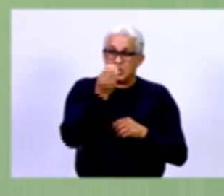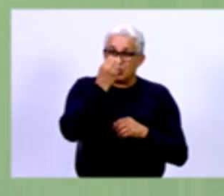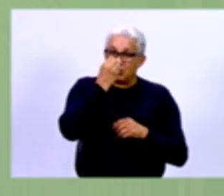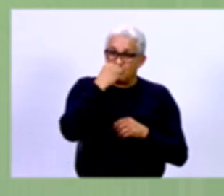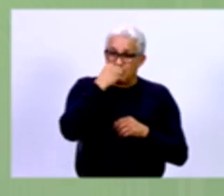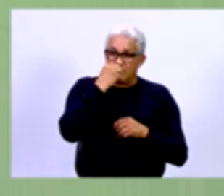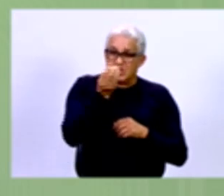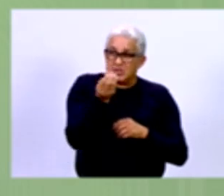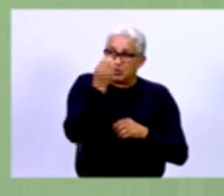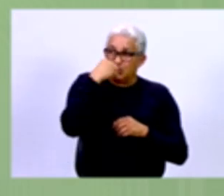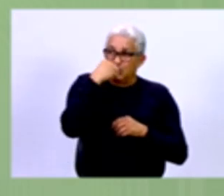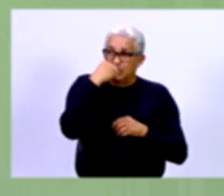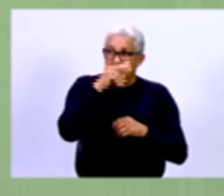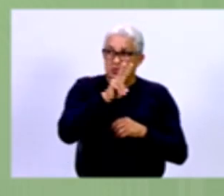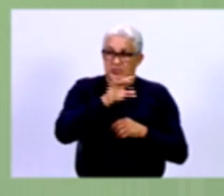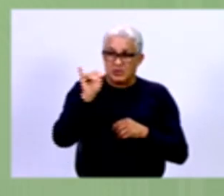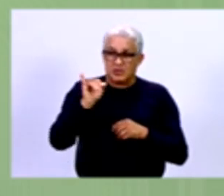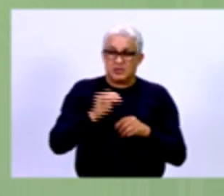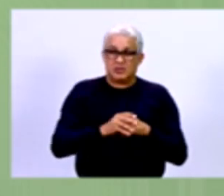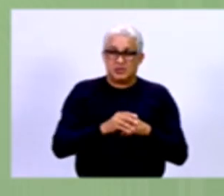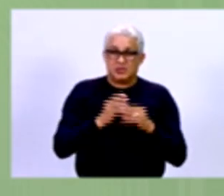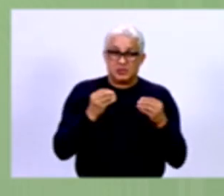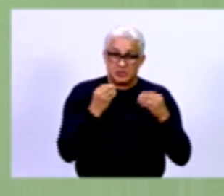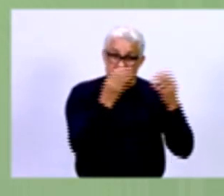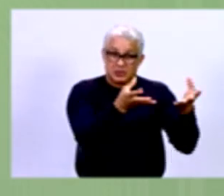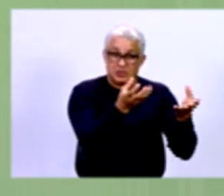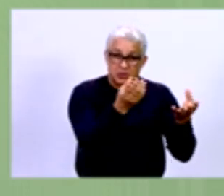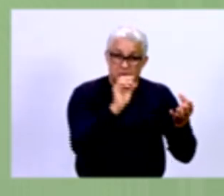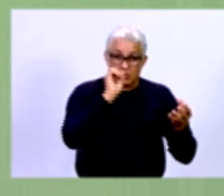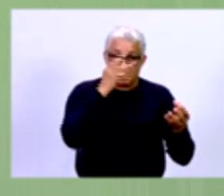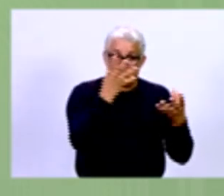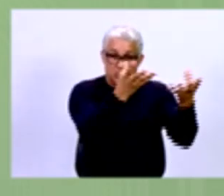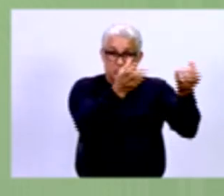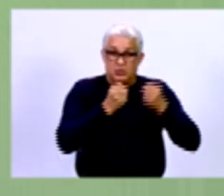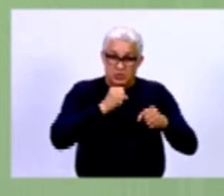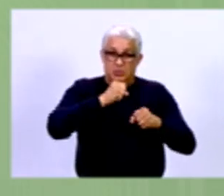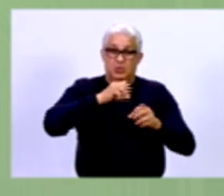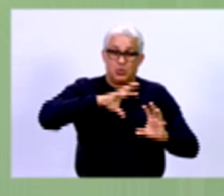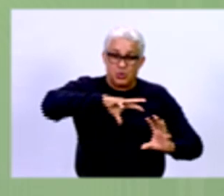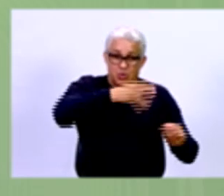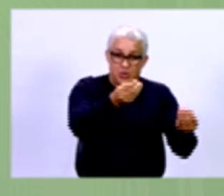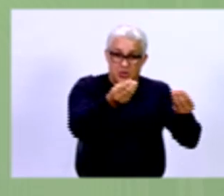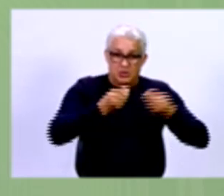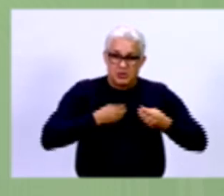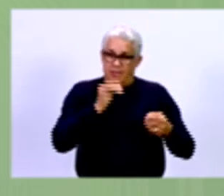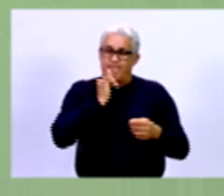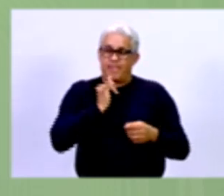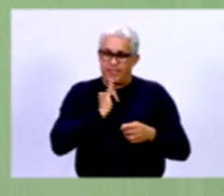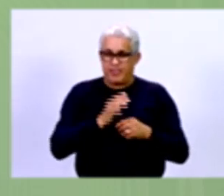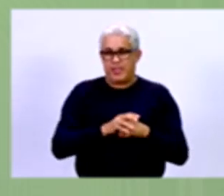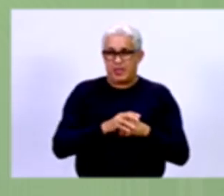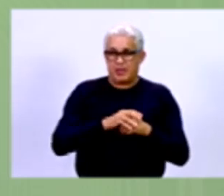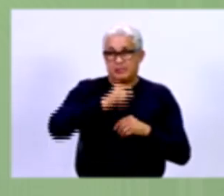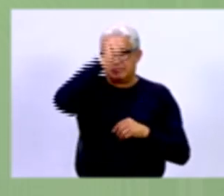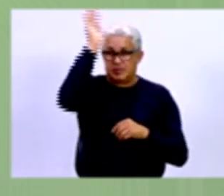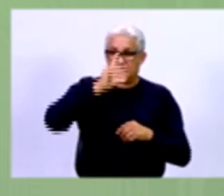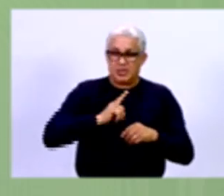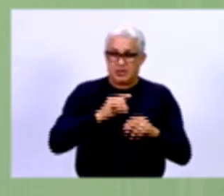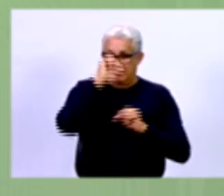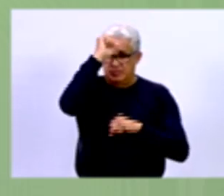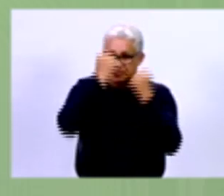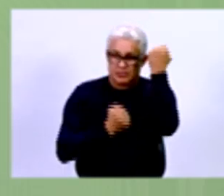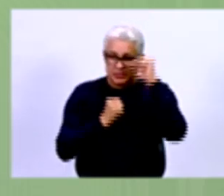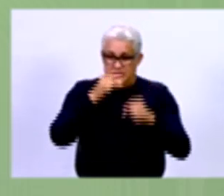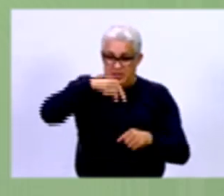remessa de valores que a gente envia ou recebe do restante do mundo. Um exemplo, uma multinacional instalada no Brasil gera